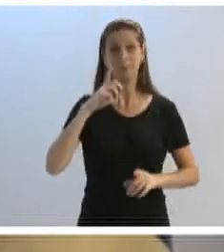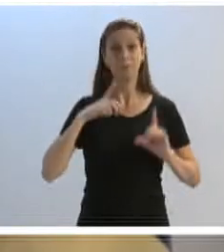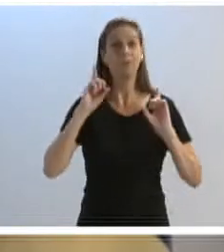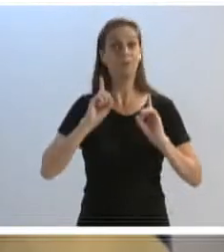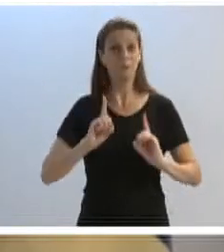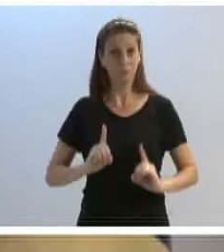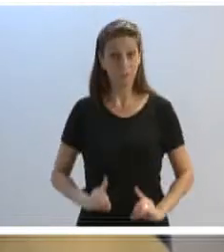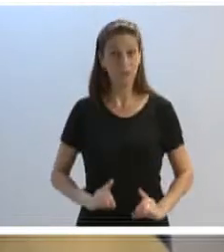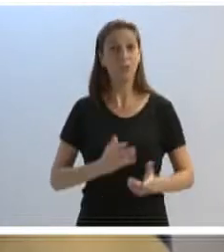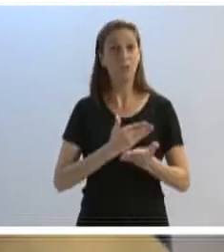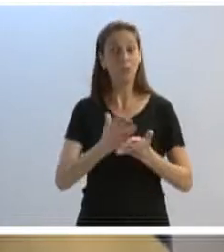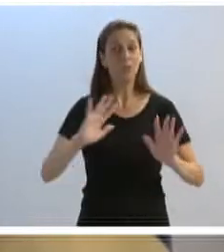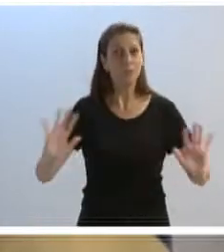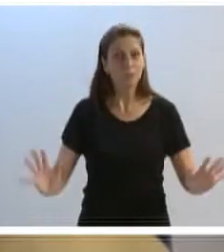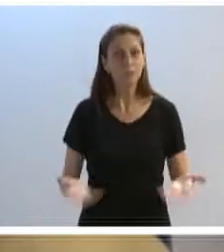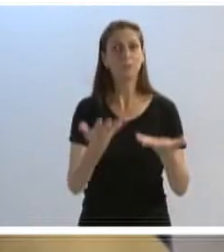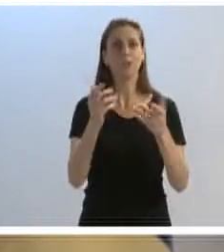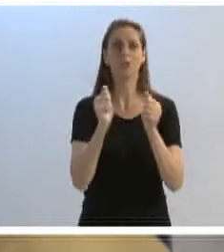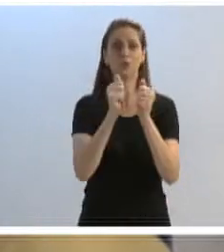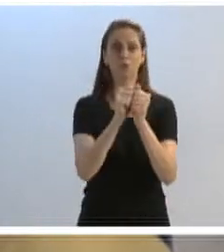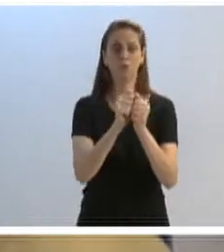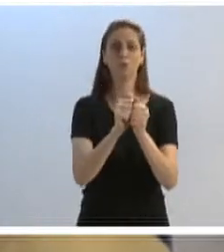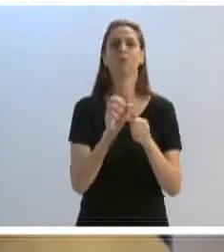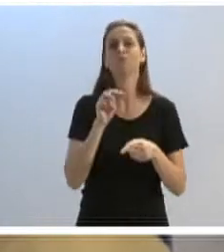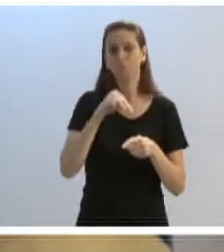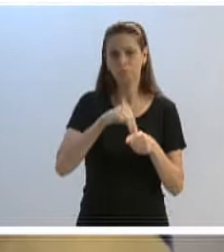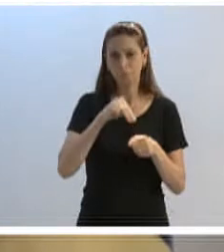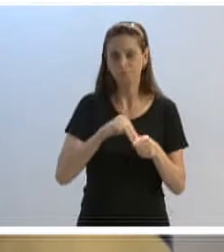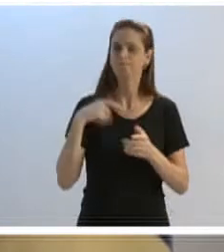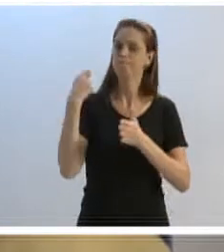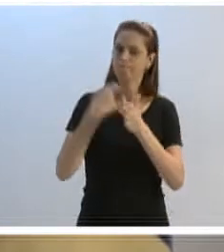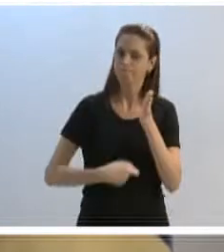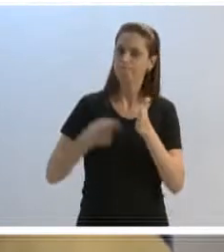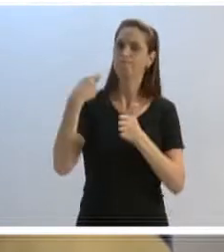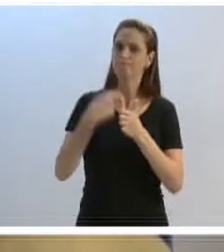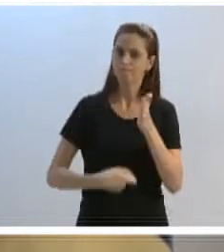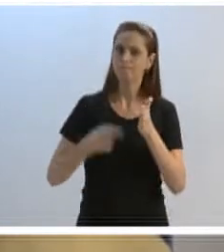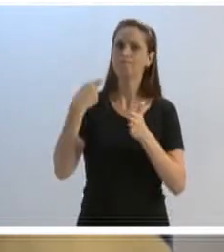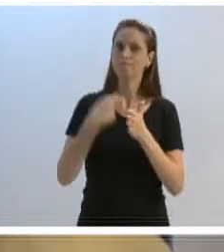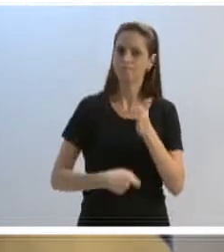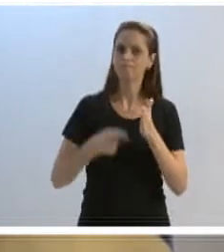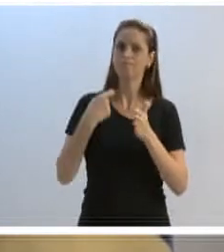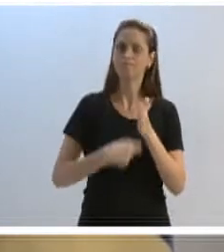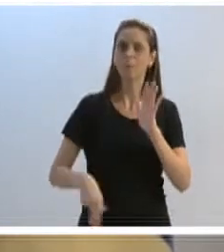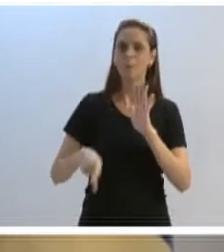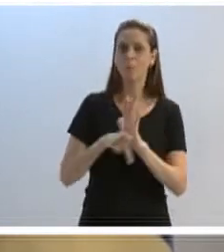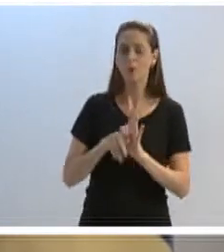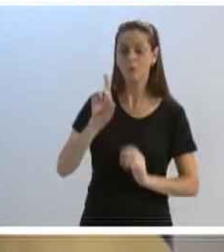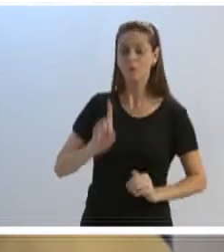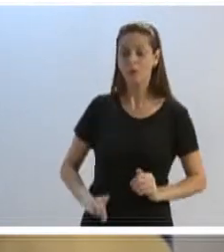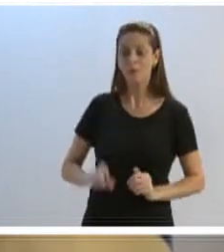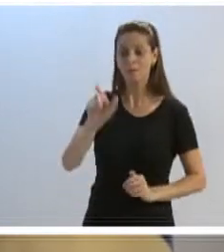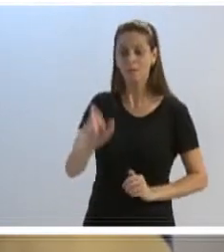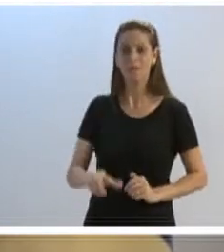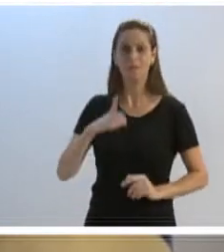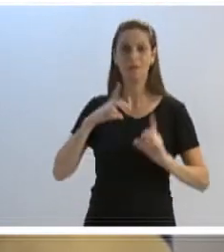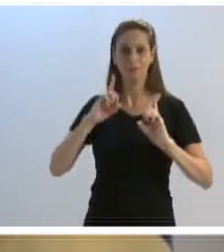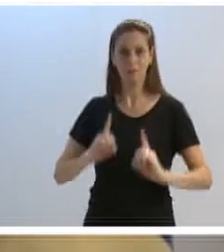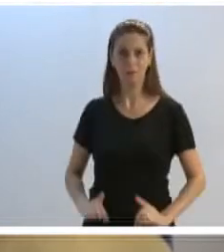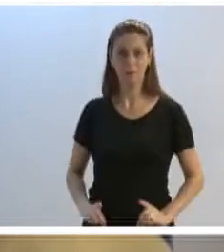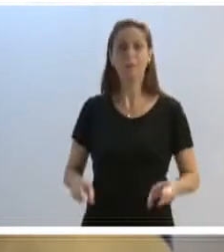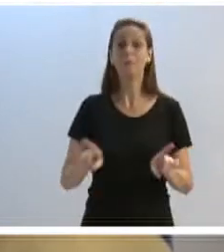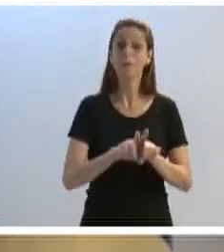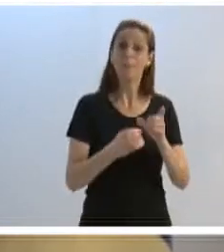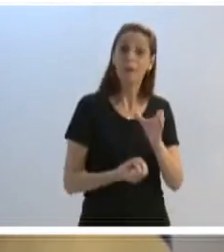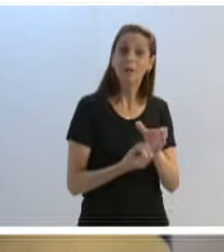deficiência, fomentou junto ao município a constante busca pela promoção dos direitos da pessoa com deficiência, a